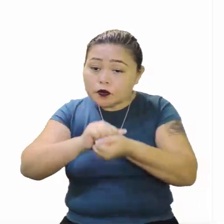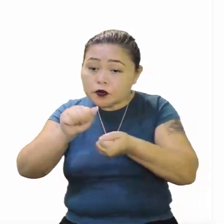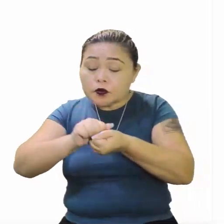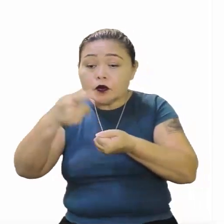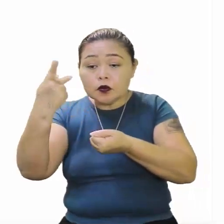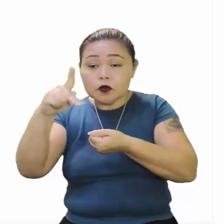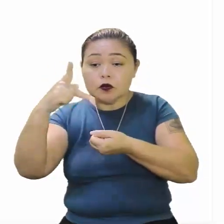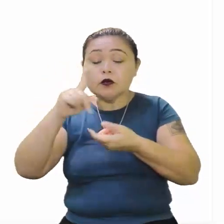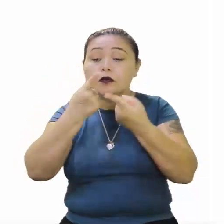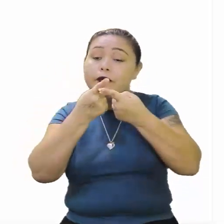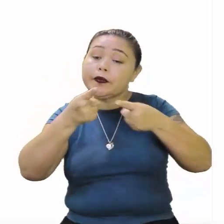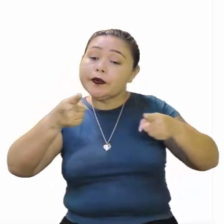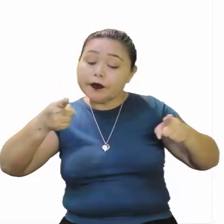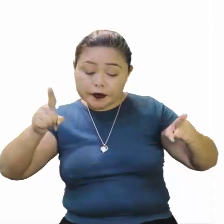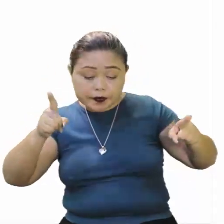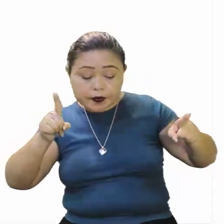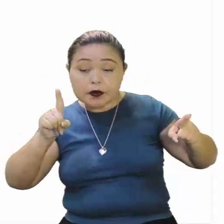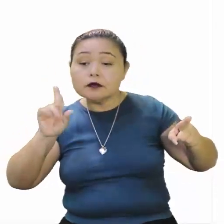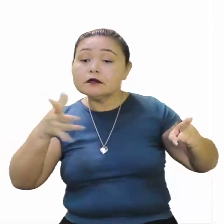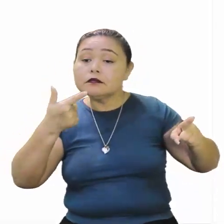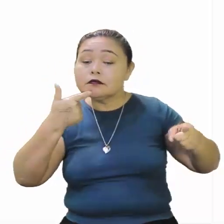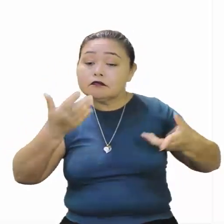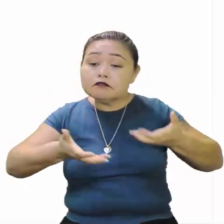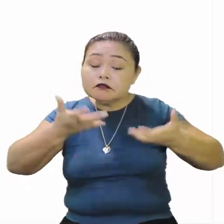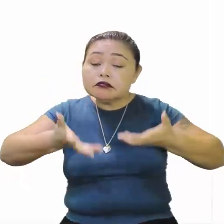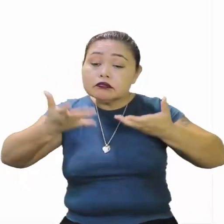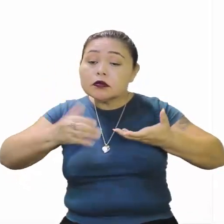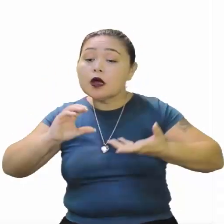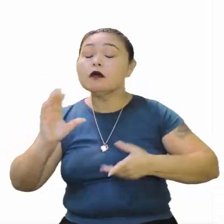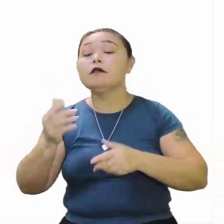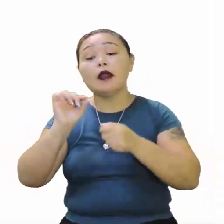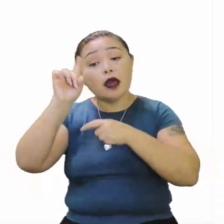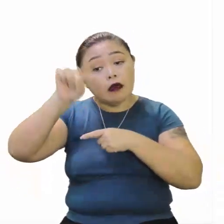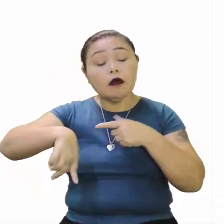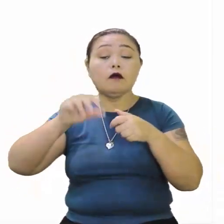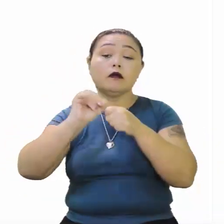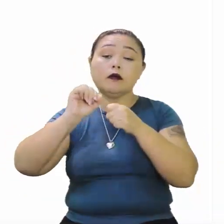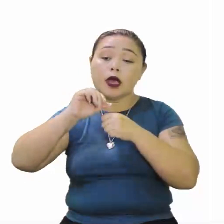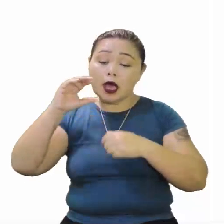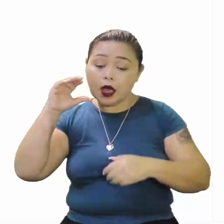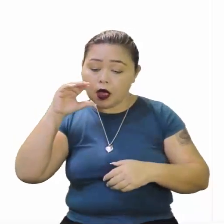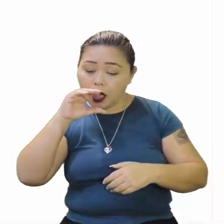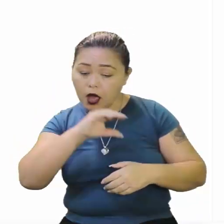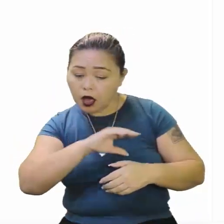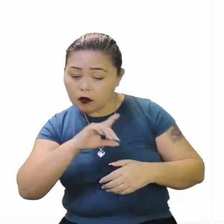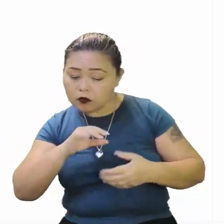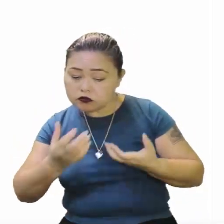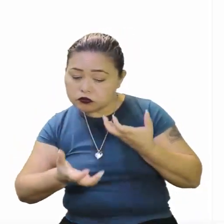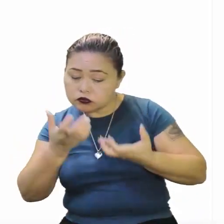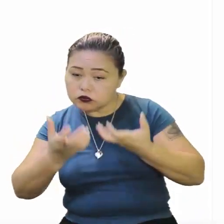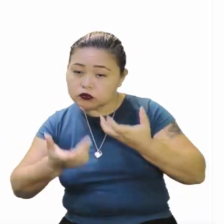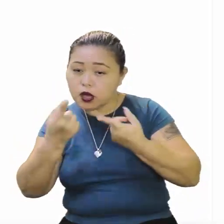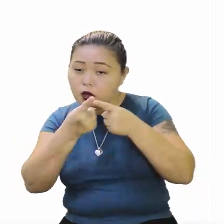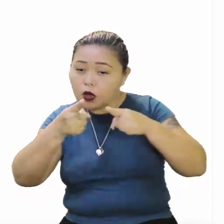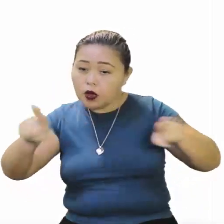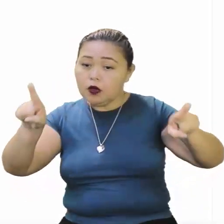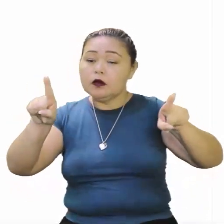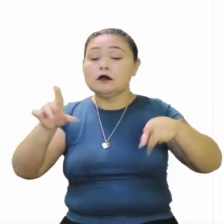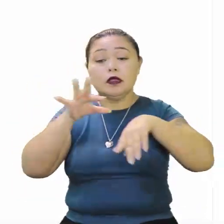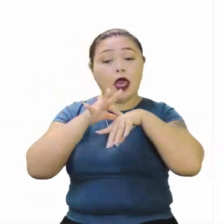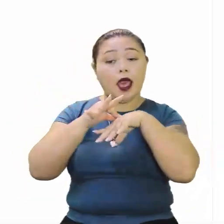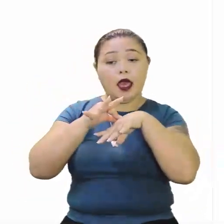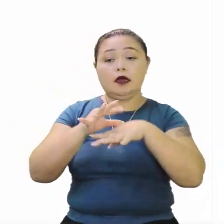sua churrasqueira para provocar o aquecimento da carne, né, o aquecimento do